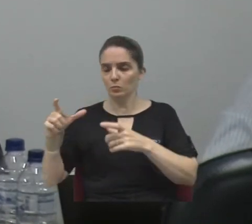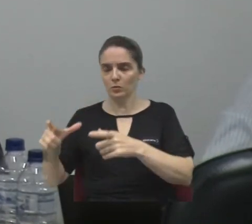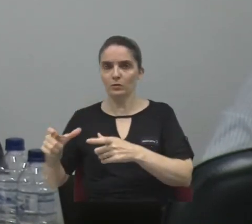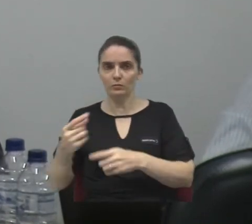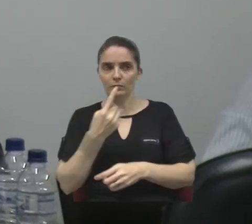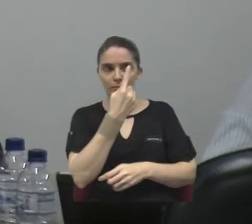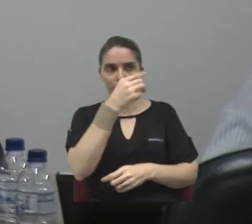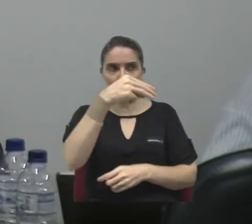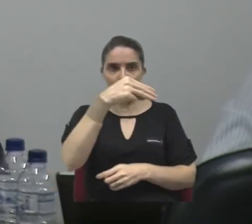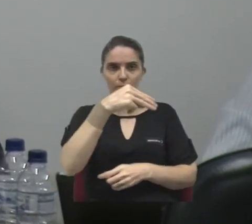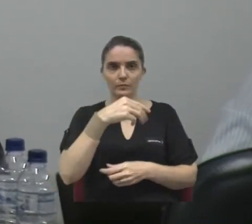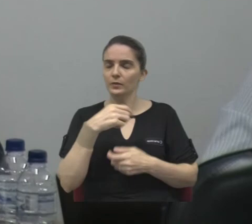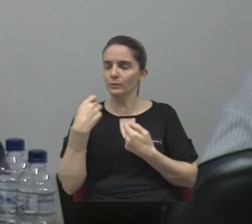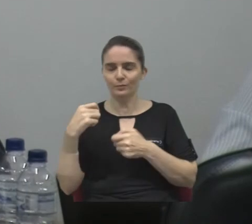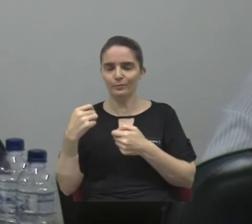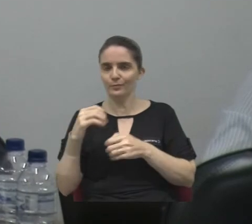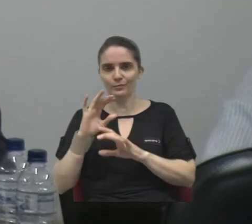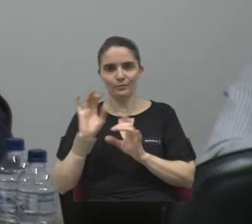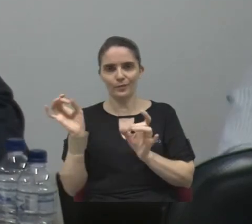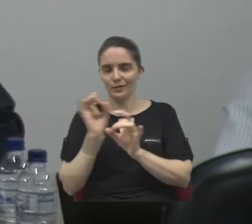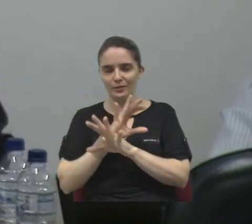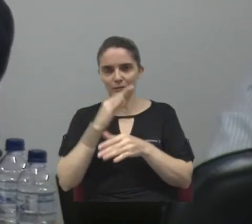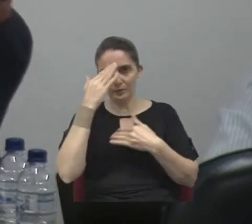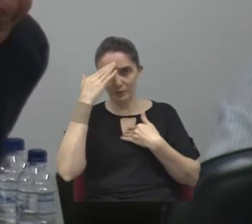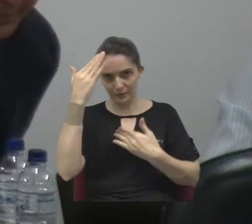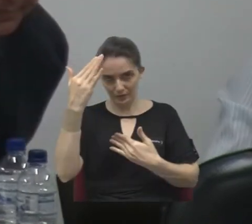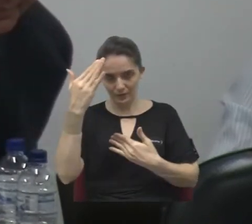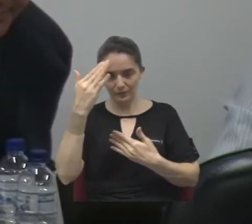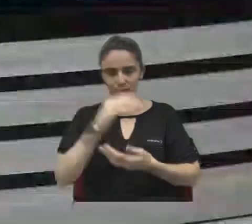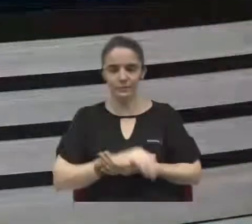precisar, presidente. Já acabei. Muito obrigado, viu?